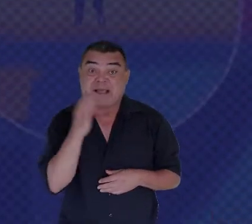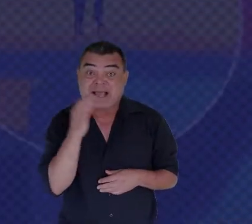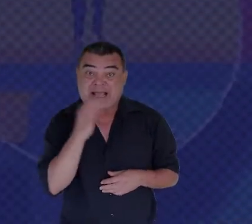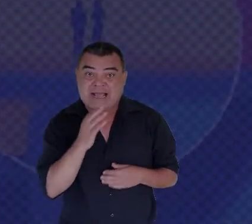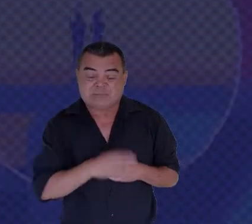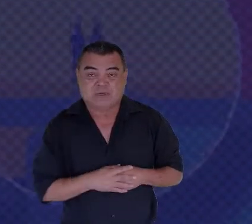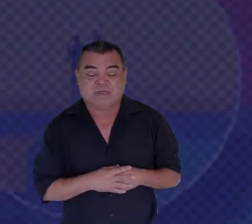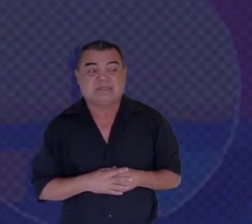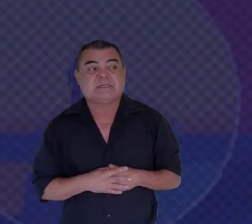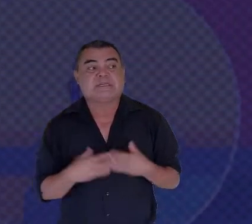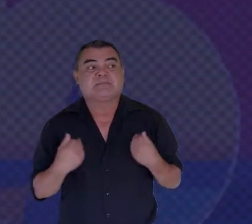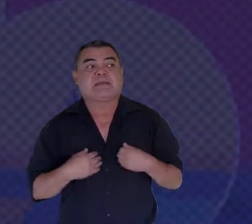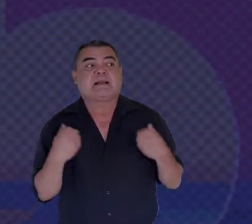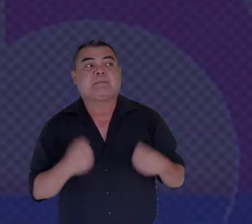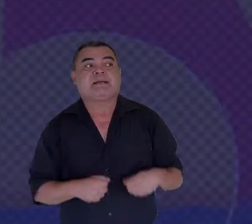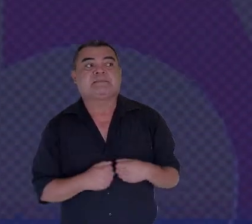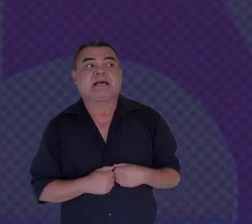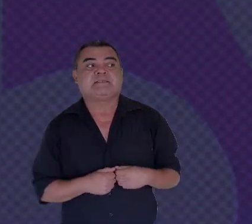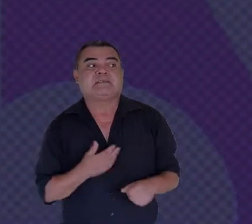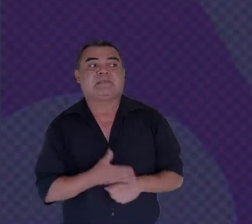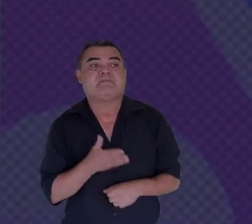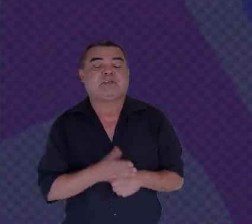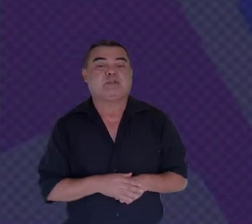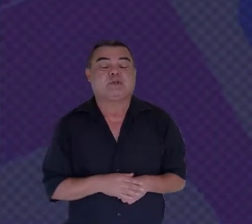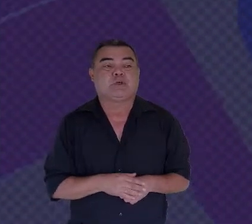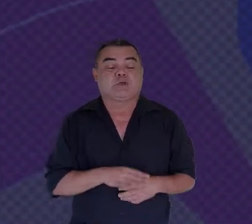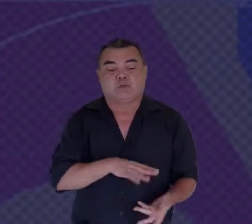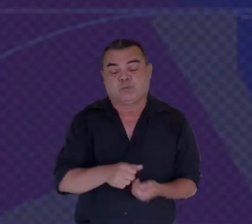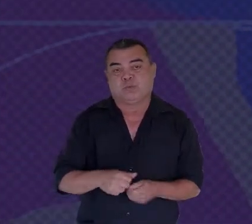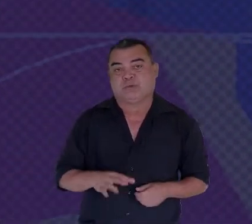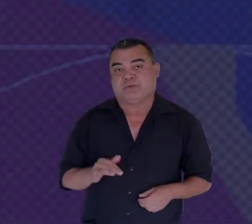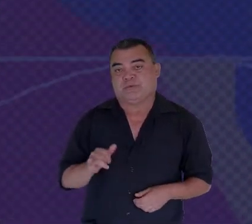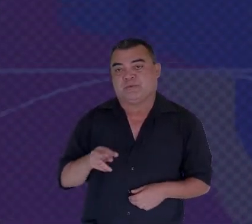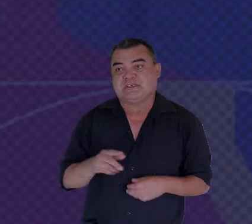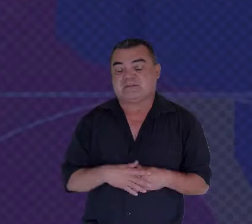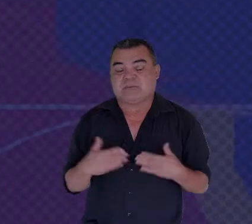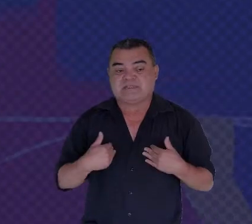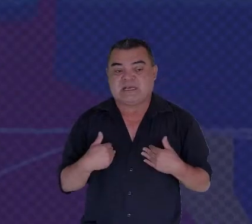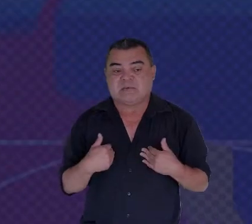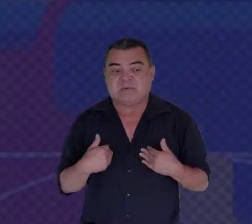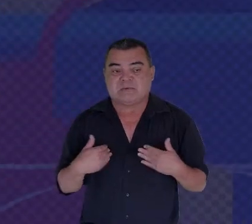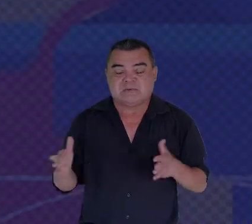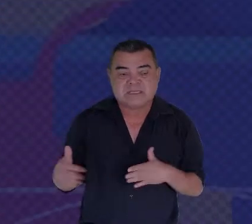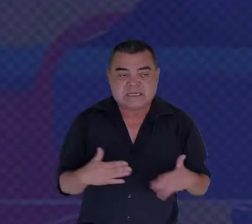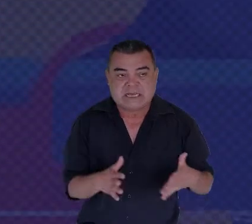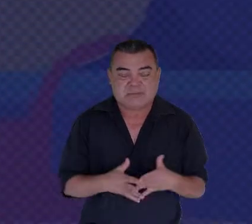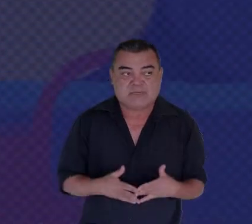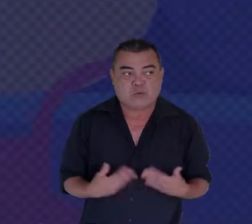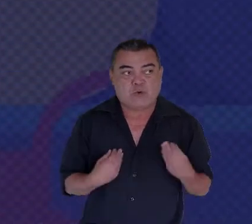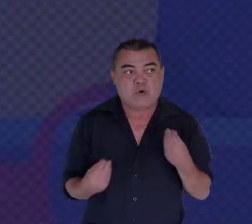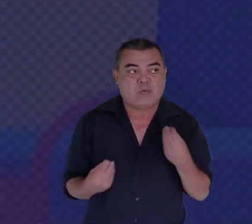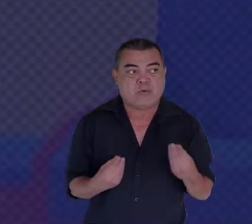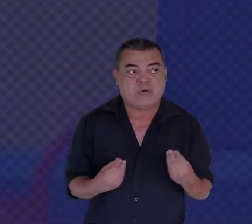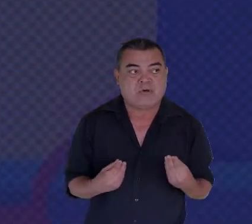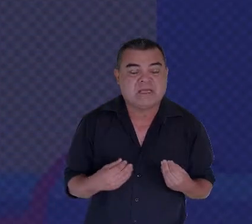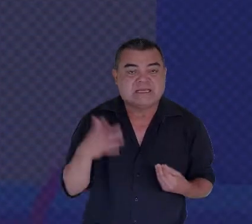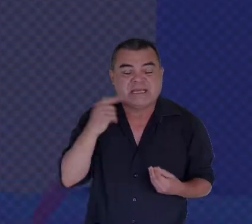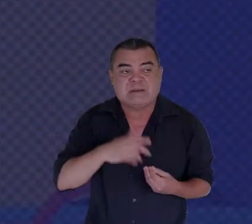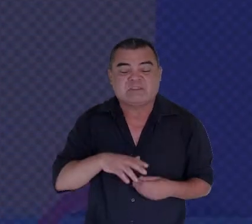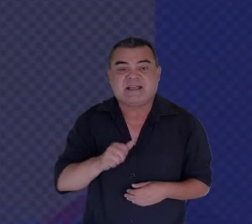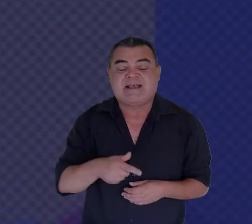rápidos e recuperarmos a capacidade de intervir no mundo físico nós começamos extração do caminho sobre como ganhamos